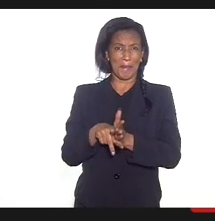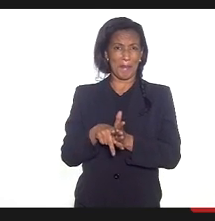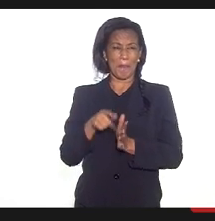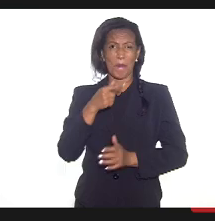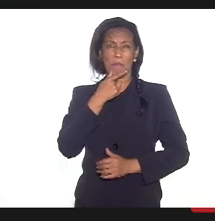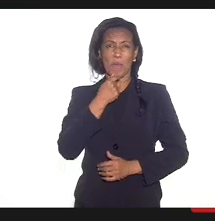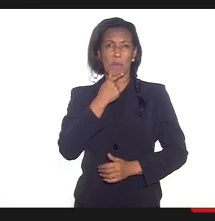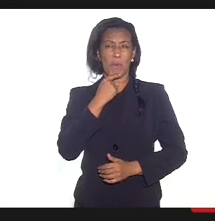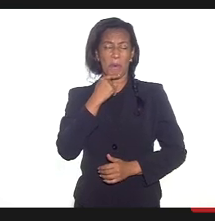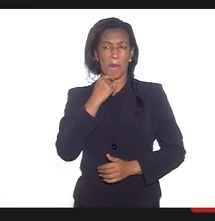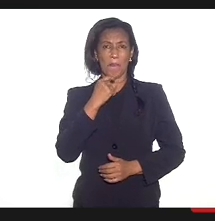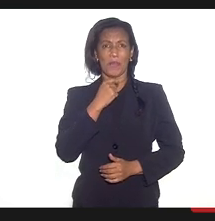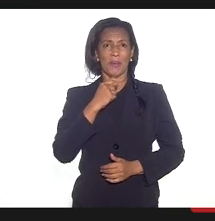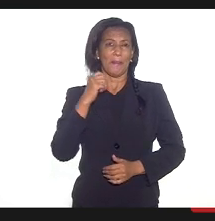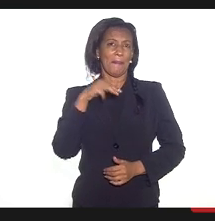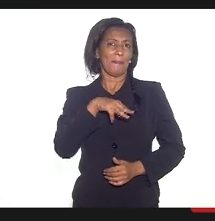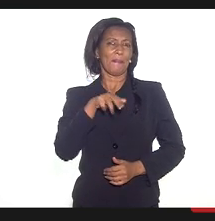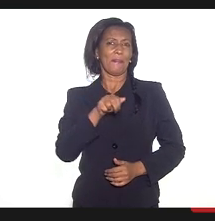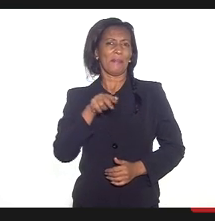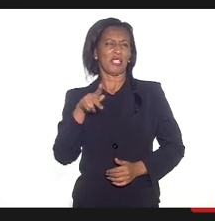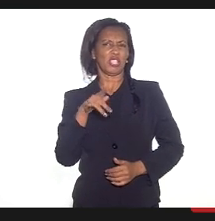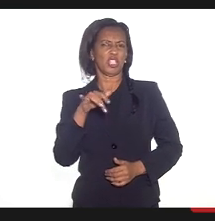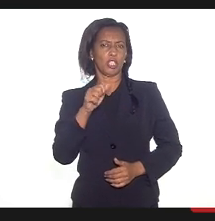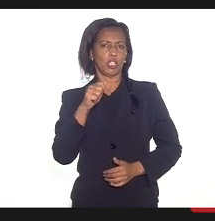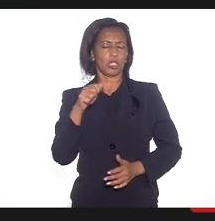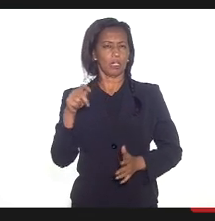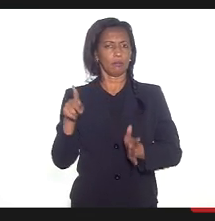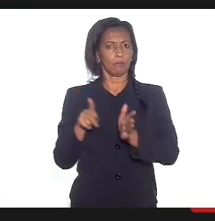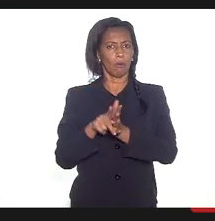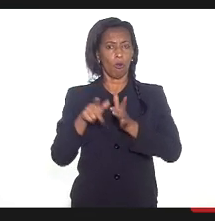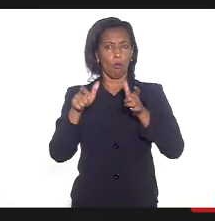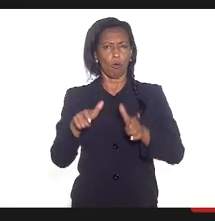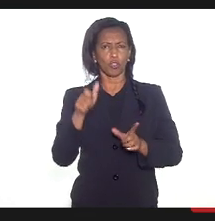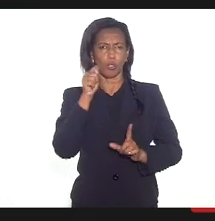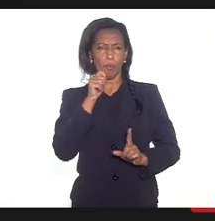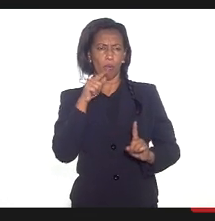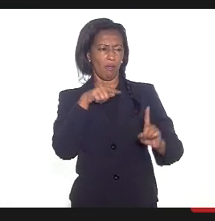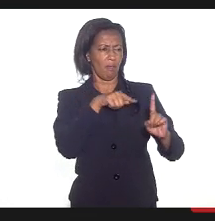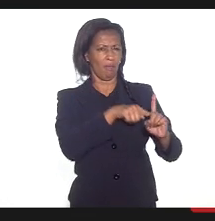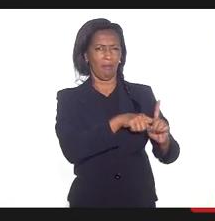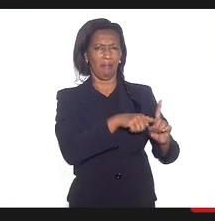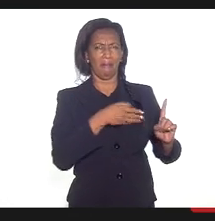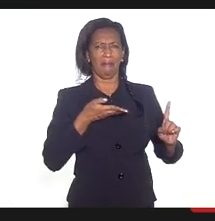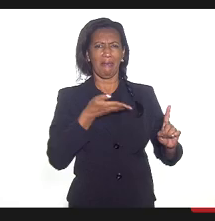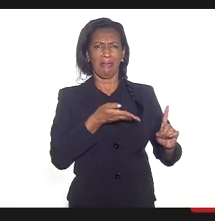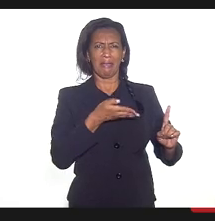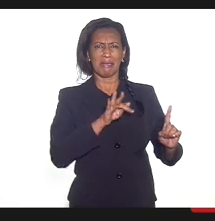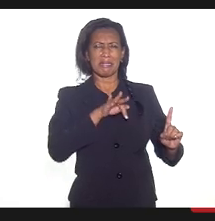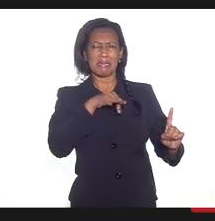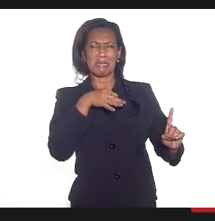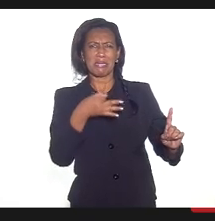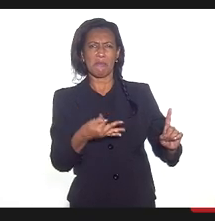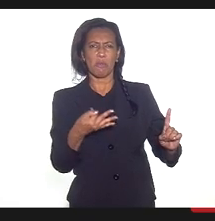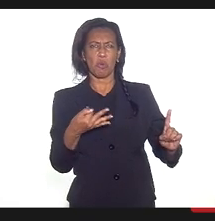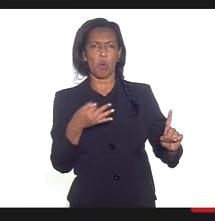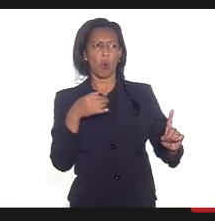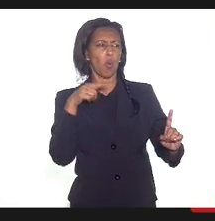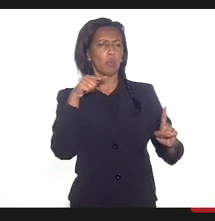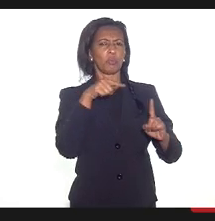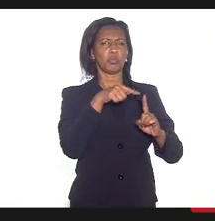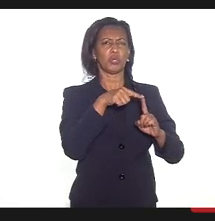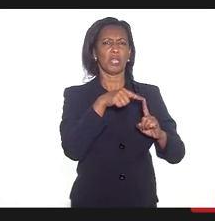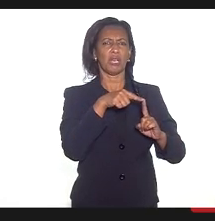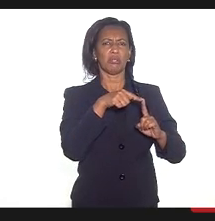machista, misógina, onde a mulher é tratada como um simples objeto,